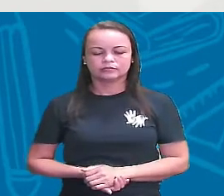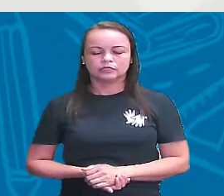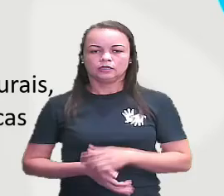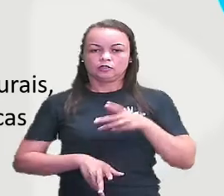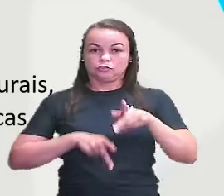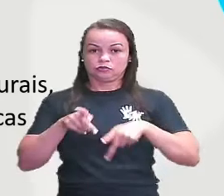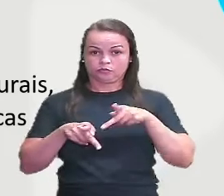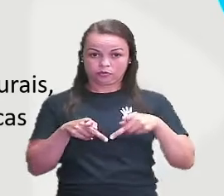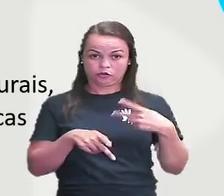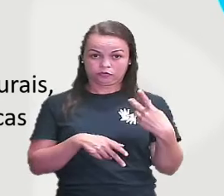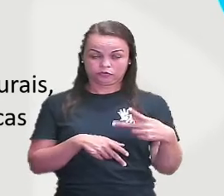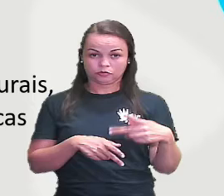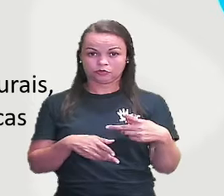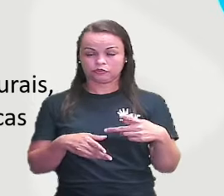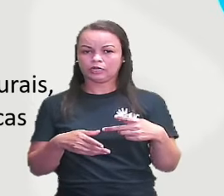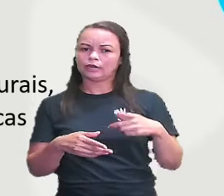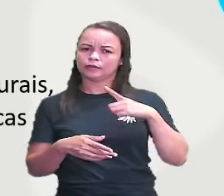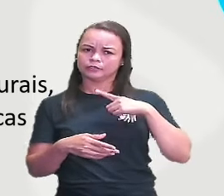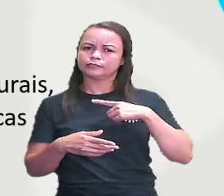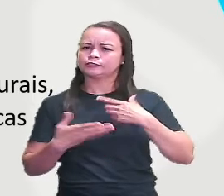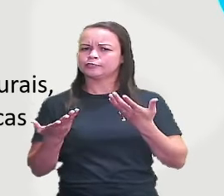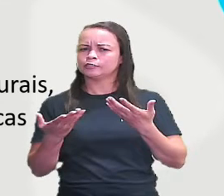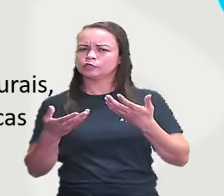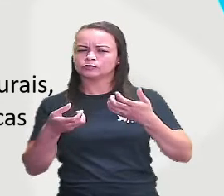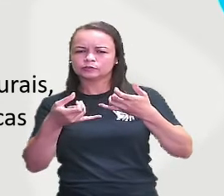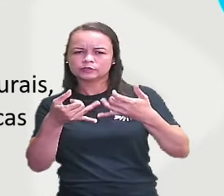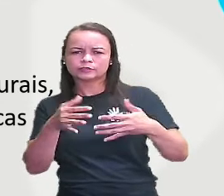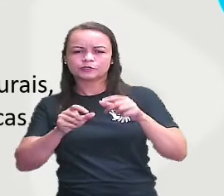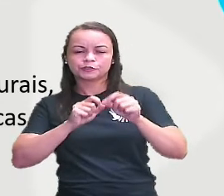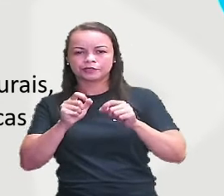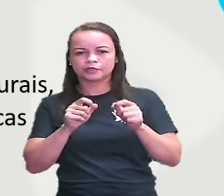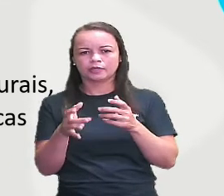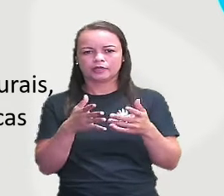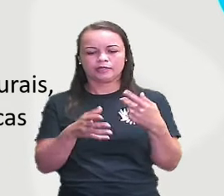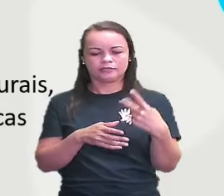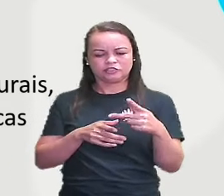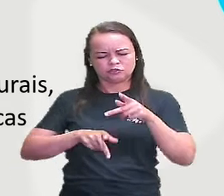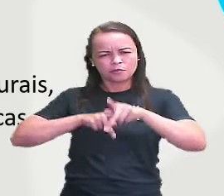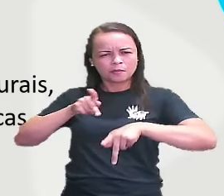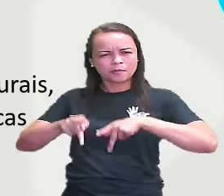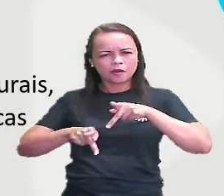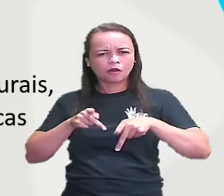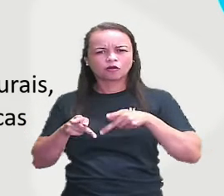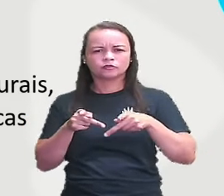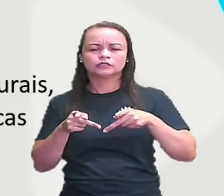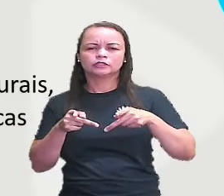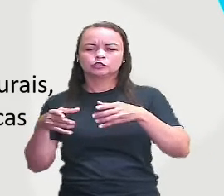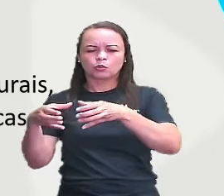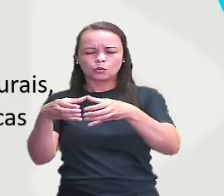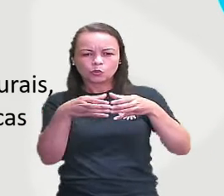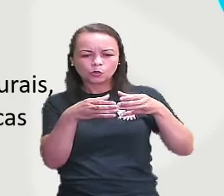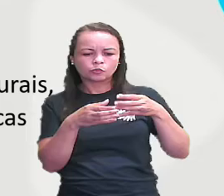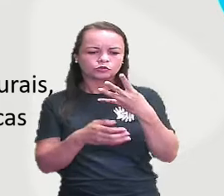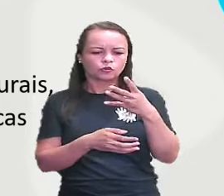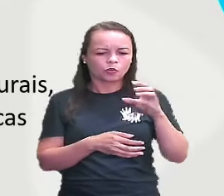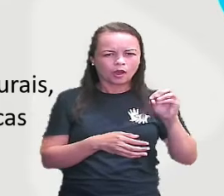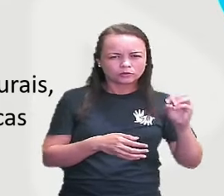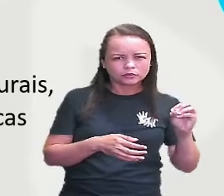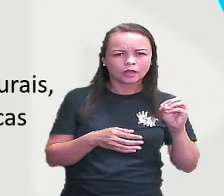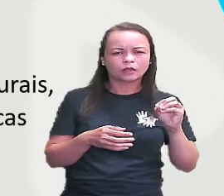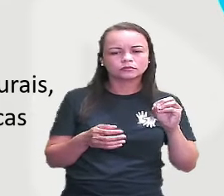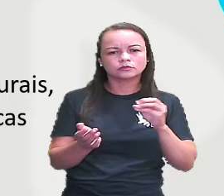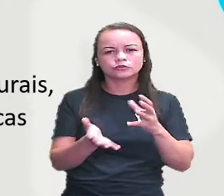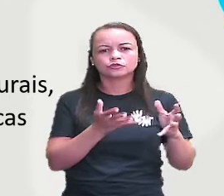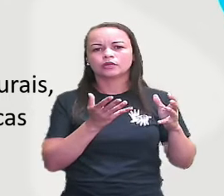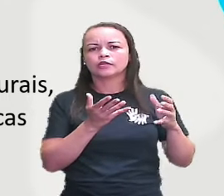minha gente, eles possuíam especificidades. Por mais que esses povos fossem 400 grupos étnicos culturais que